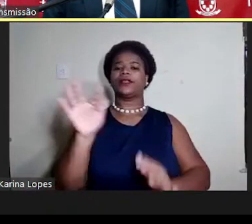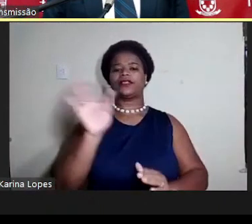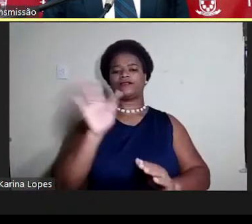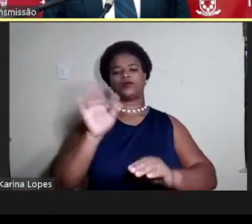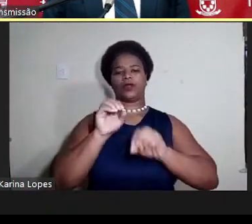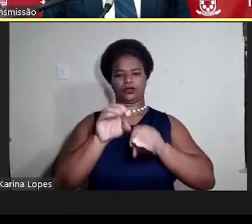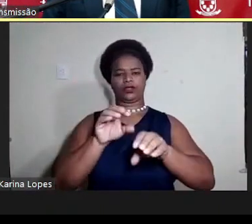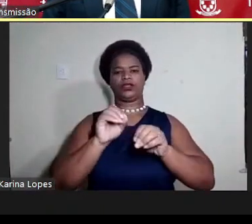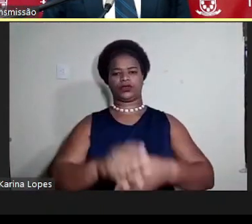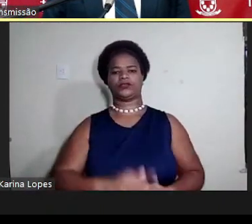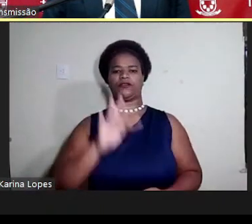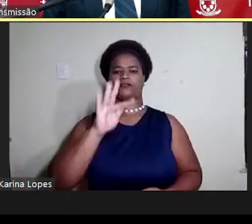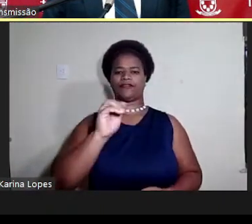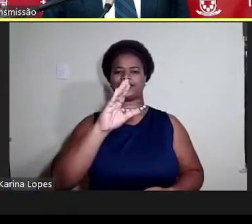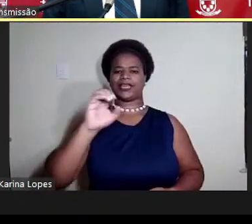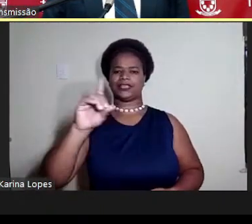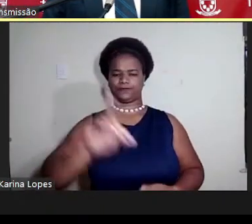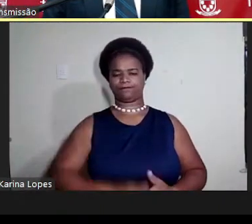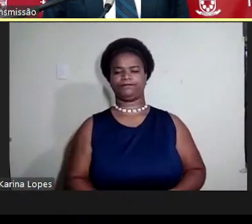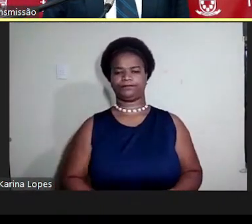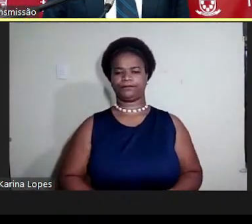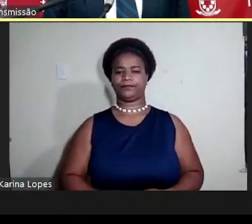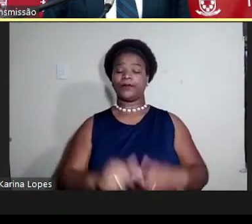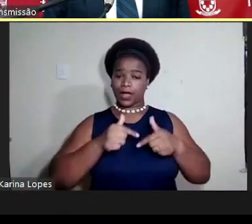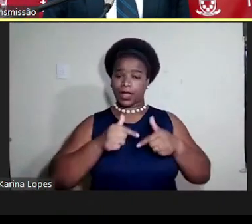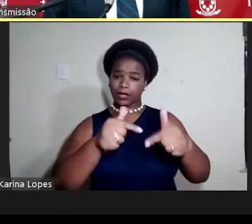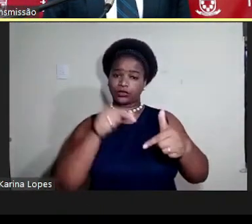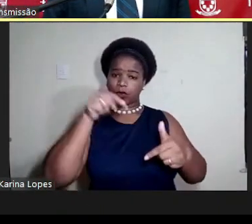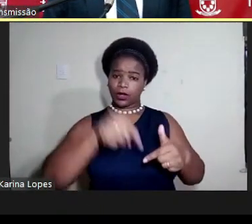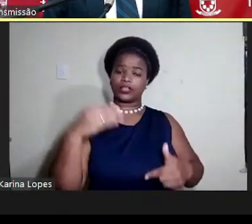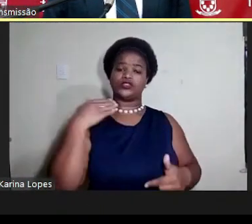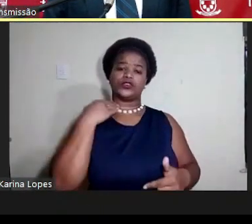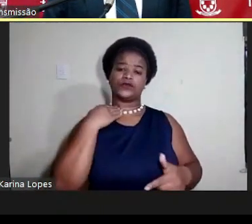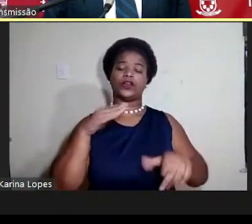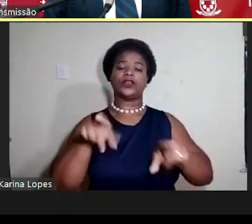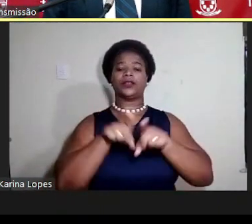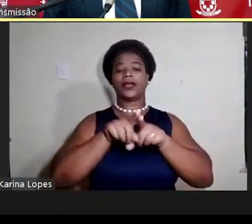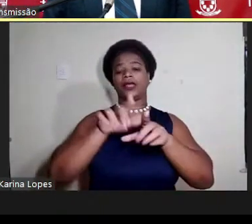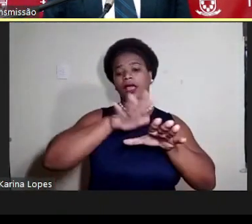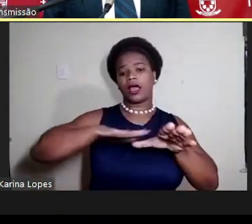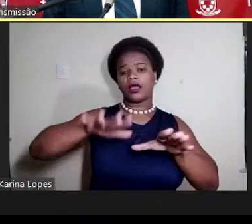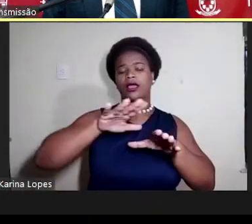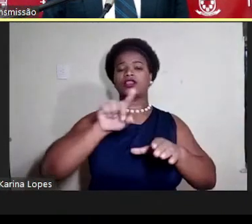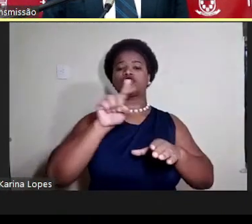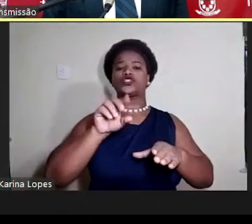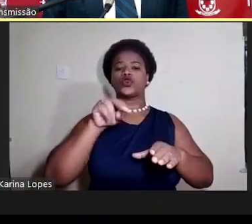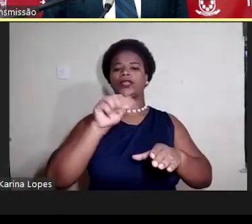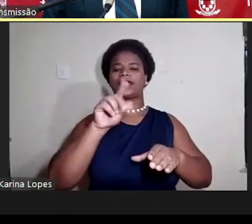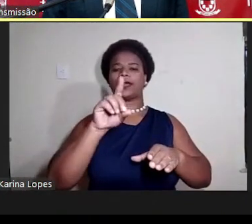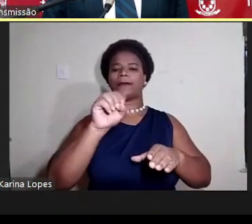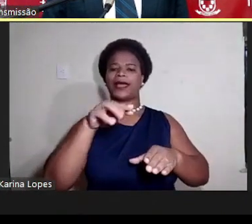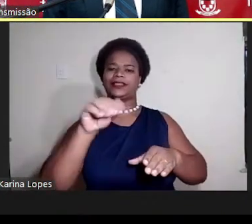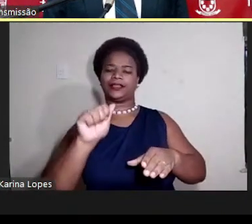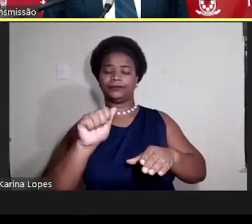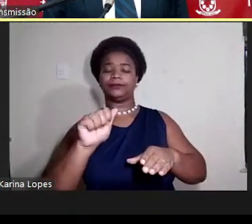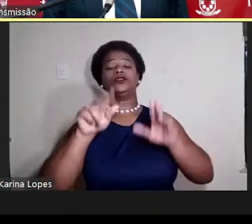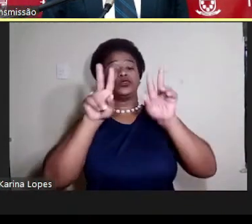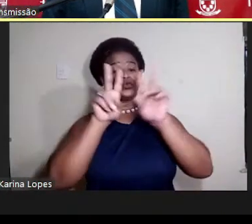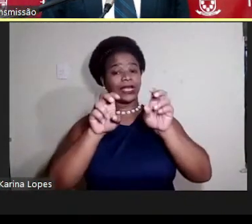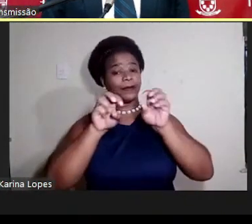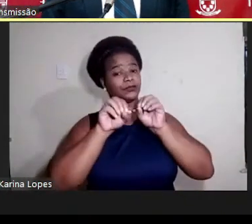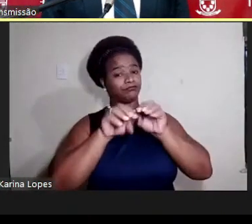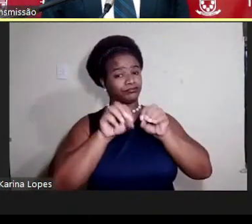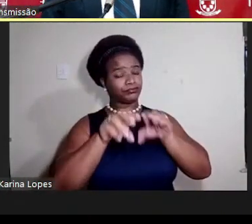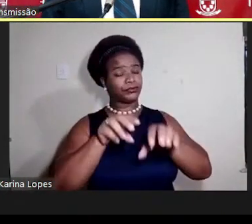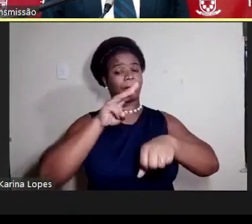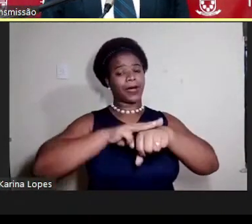FACED, atuando em Juiz de Fora e na Zona da Mata de Minas, na temática do ensino de matemática e de ciências.